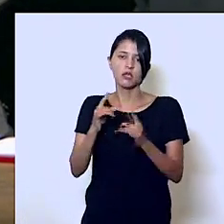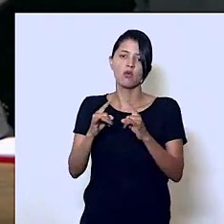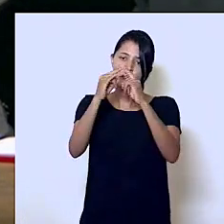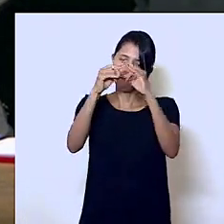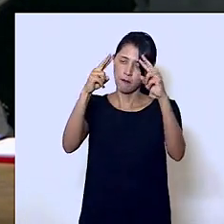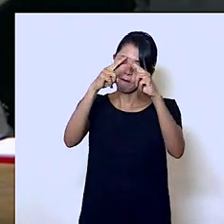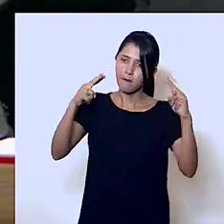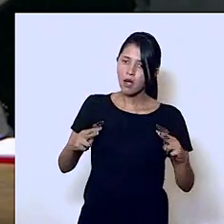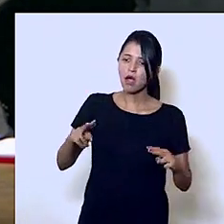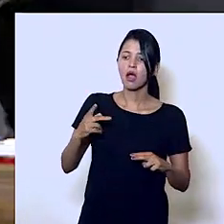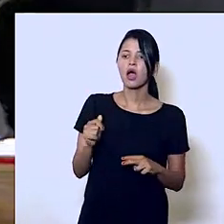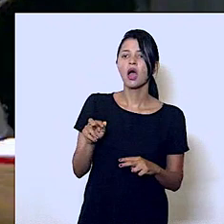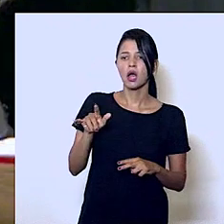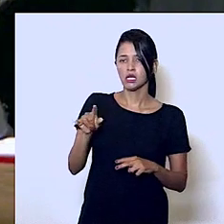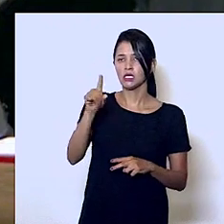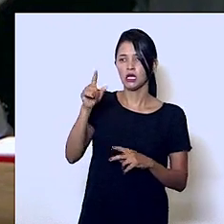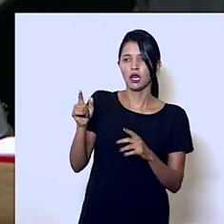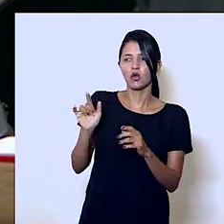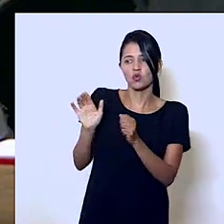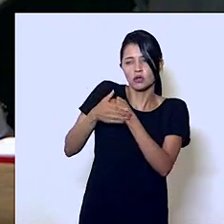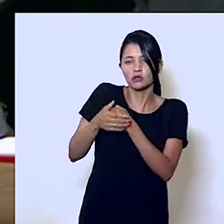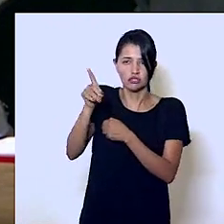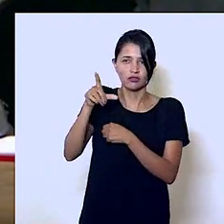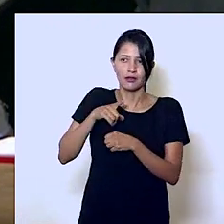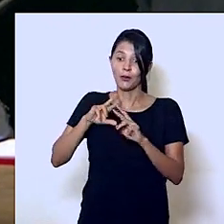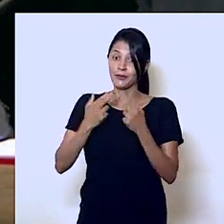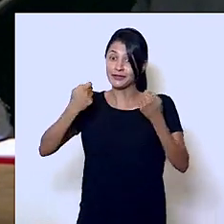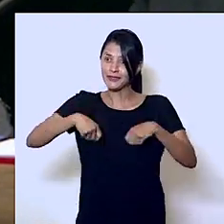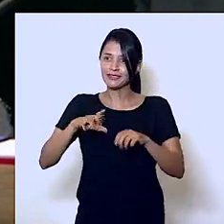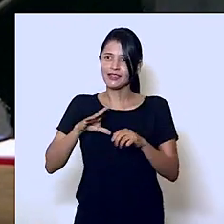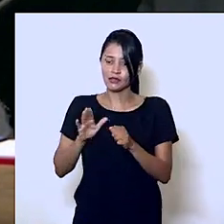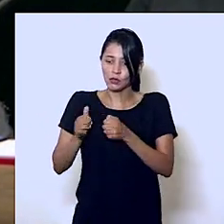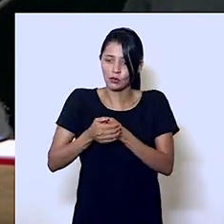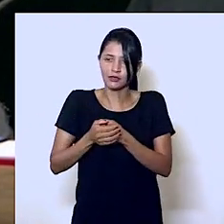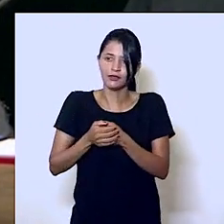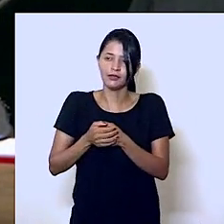porque era um lugar escondido, ela precisava, não precisava ser escondida, havia necessidade disso.